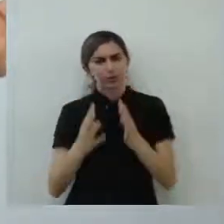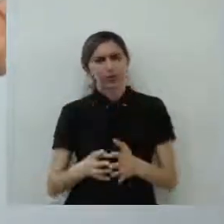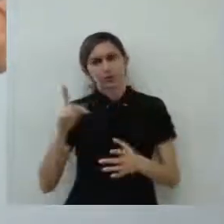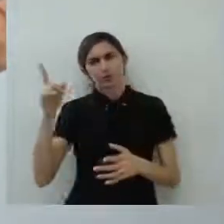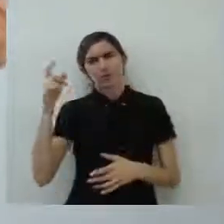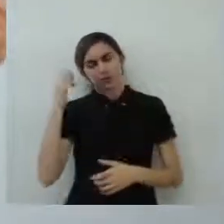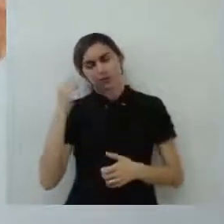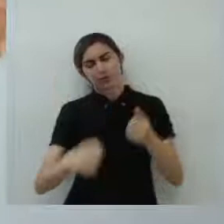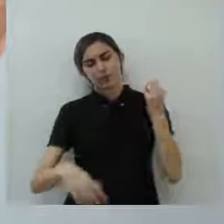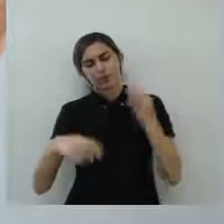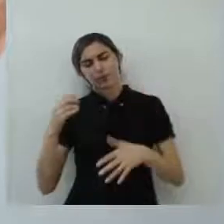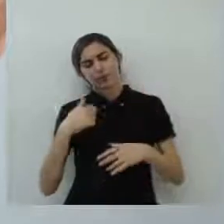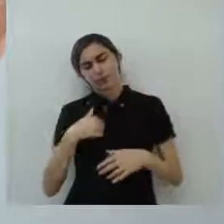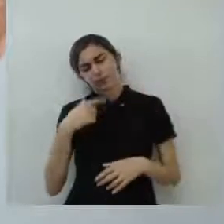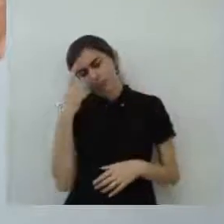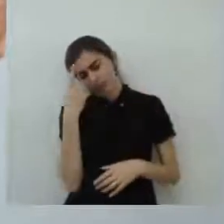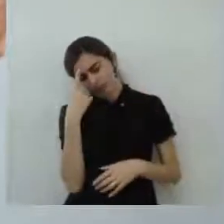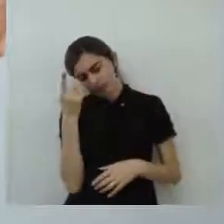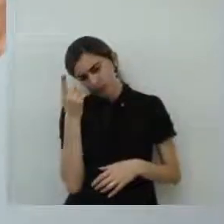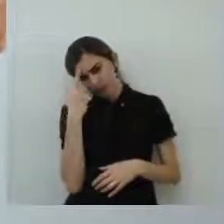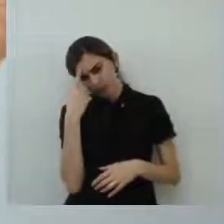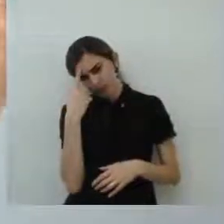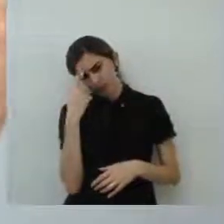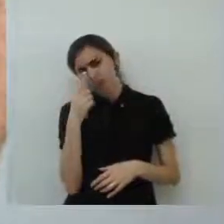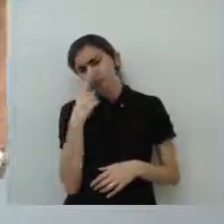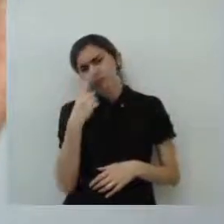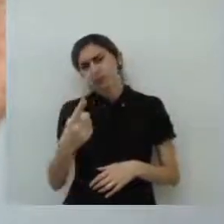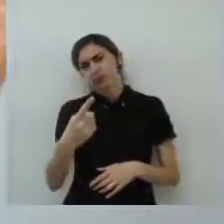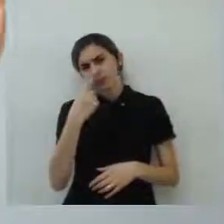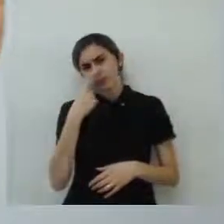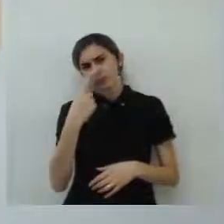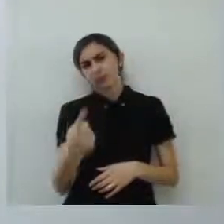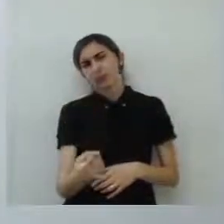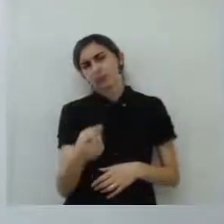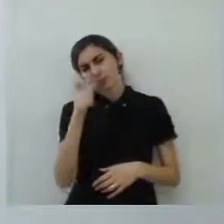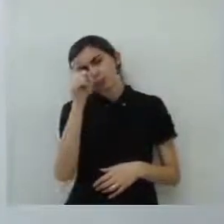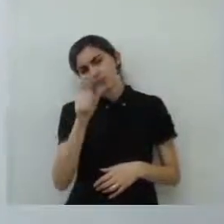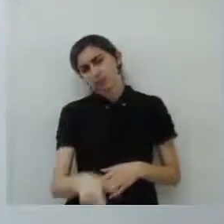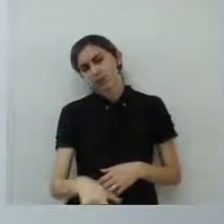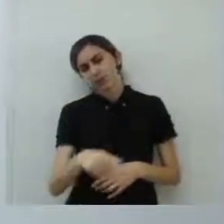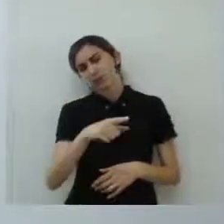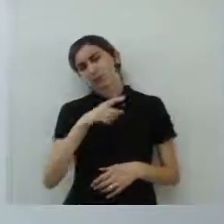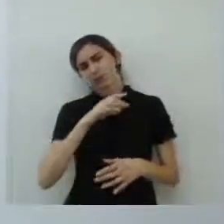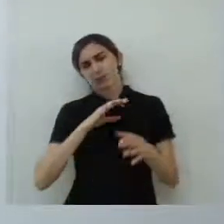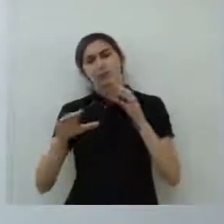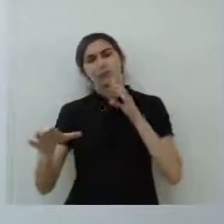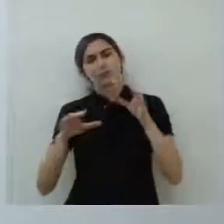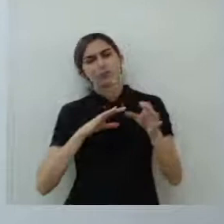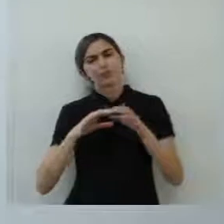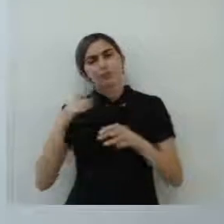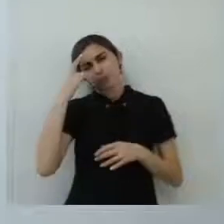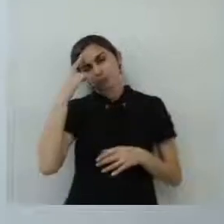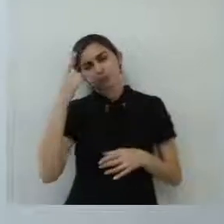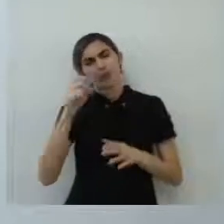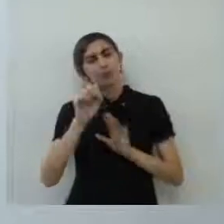você falava, eu fico pensando o seguinte: Chacrinha, no caso, ele foi um grande comunicador. Imagina no começo do século XX ele